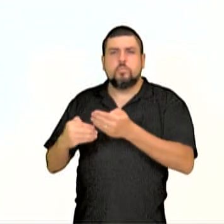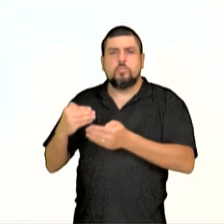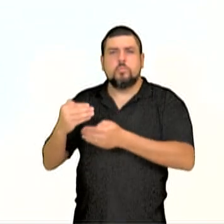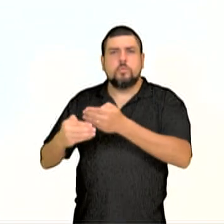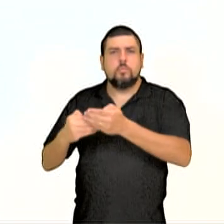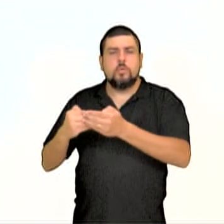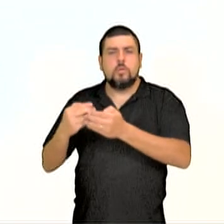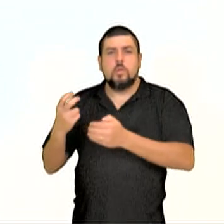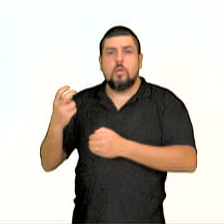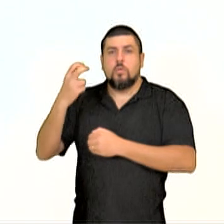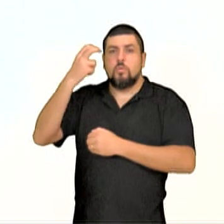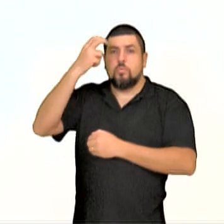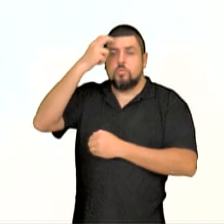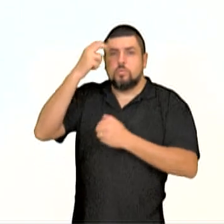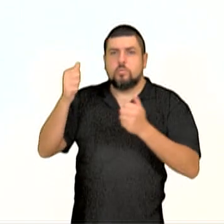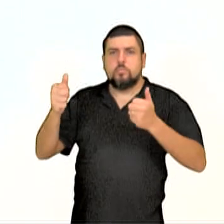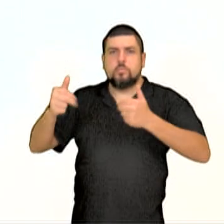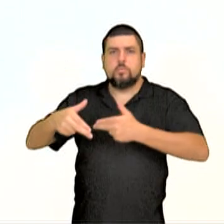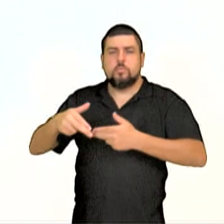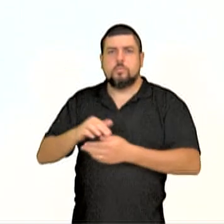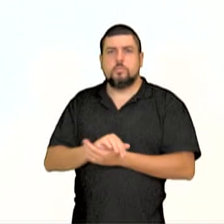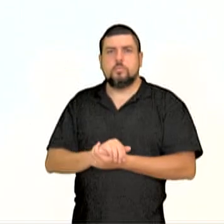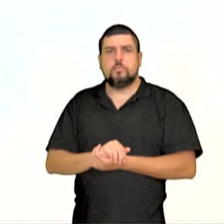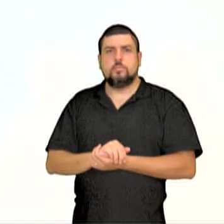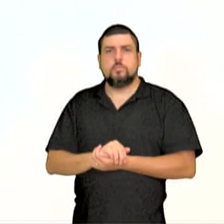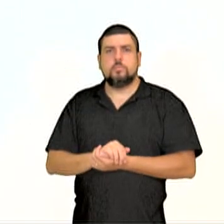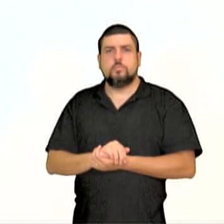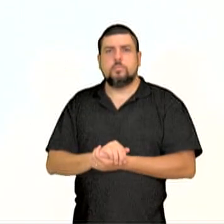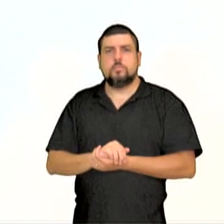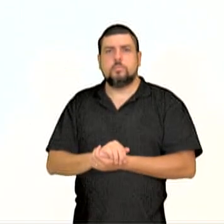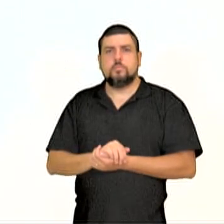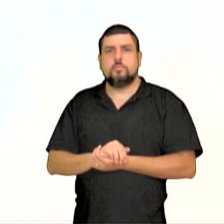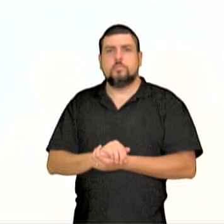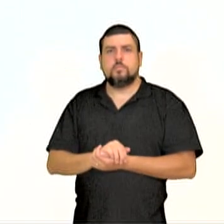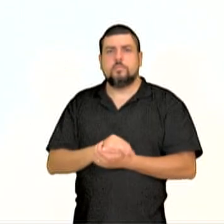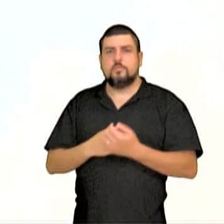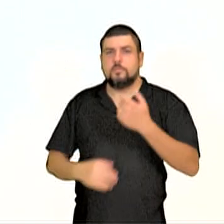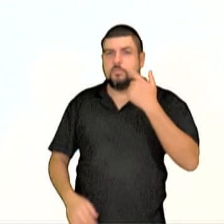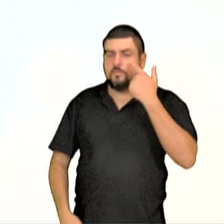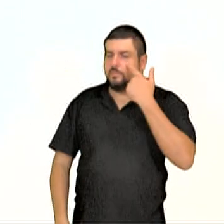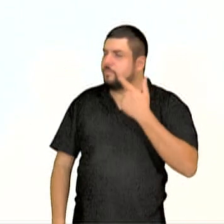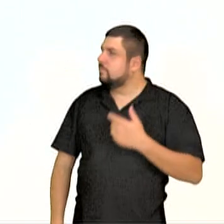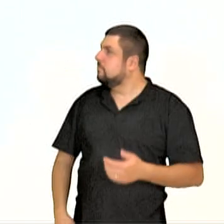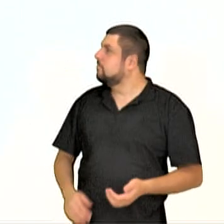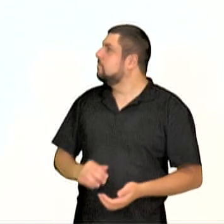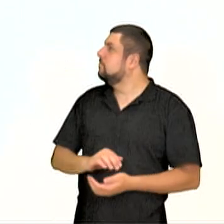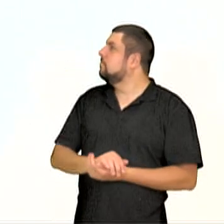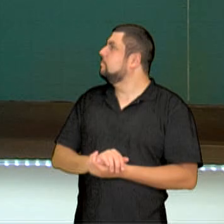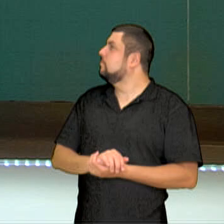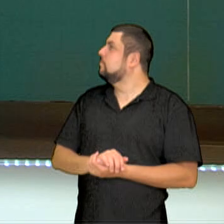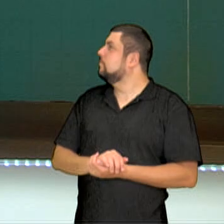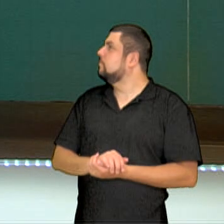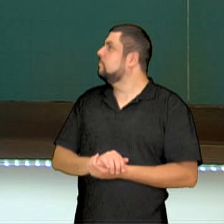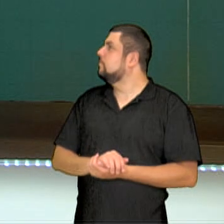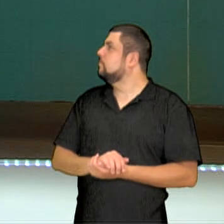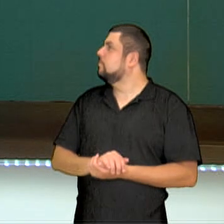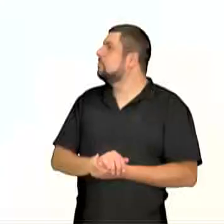hop. A gente pode falar que é uma cultura hip hop. Aqui alguns movimentos do hip hop.